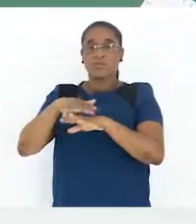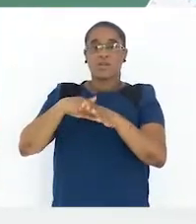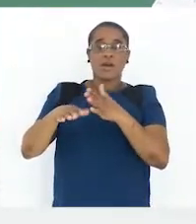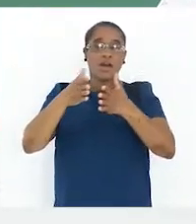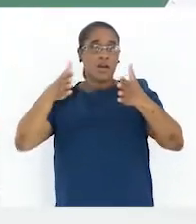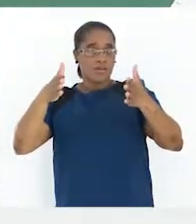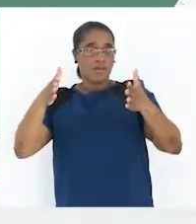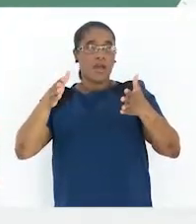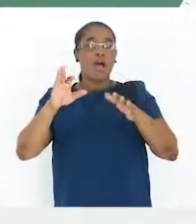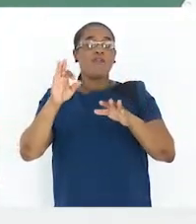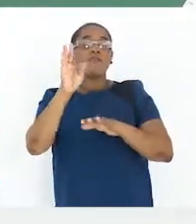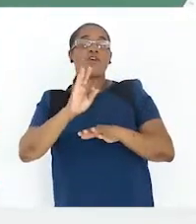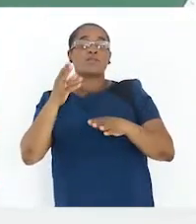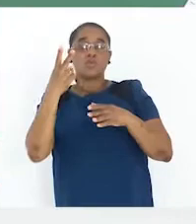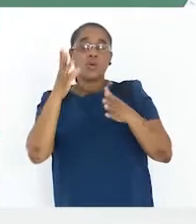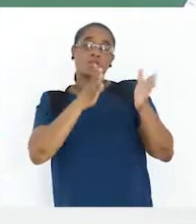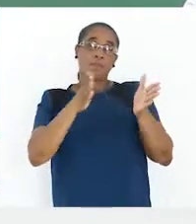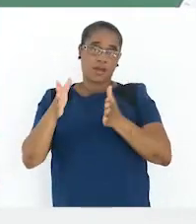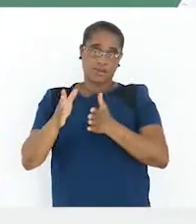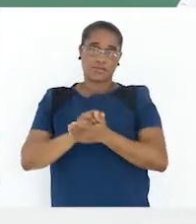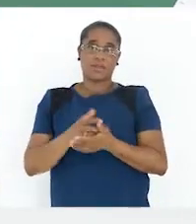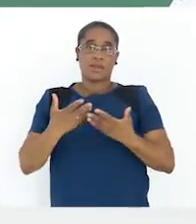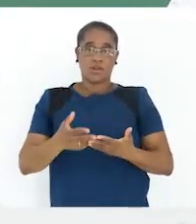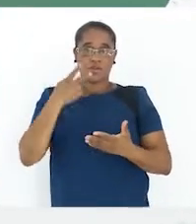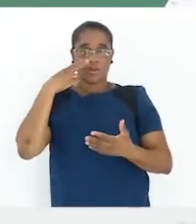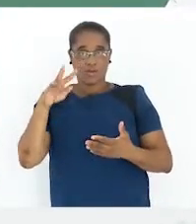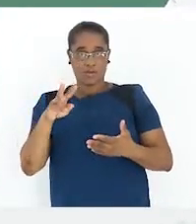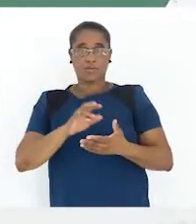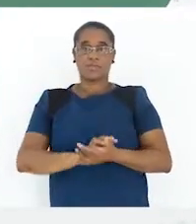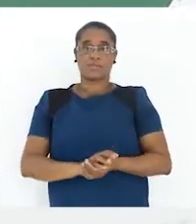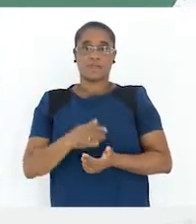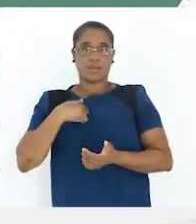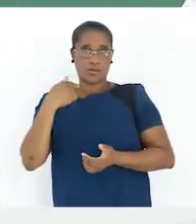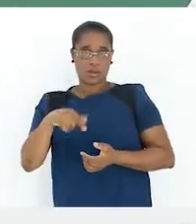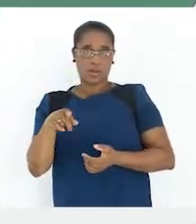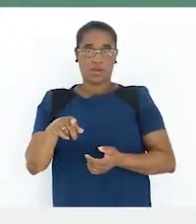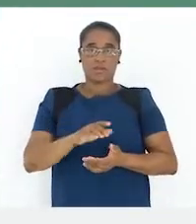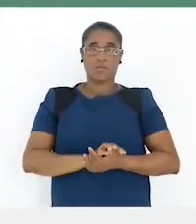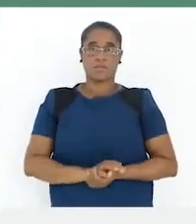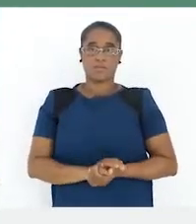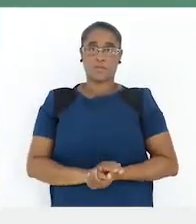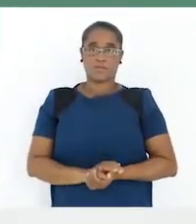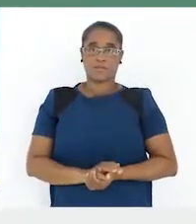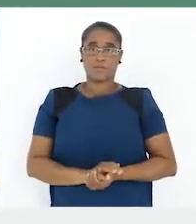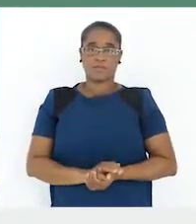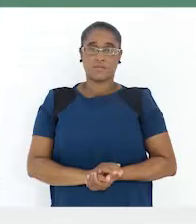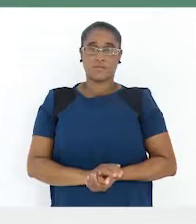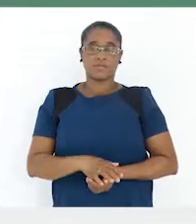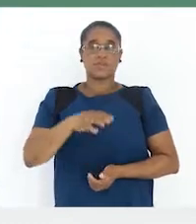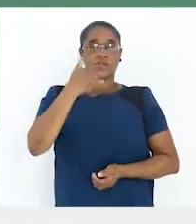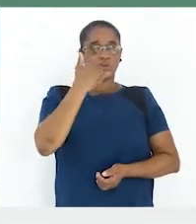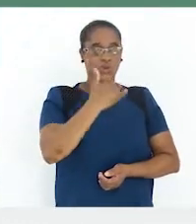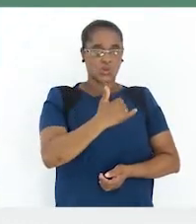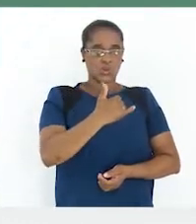fórmula em duas partes. Vamos ver. Então eu tenho... O que é que eu tenho? É